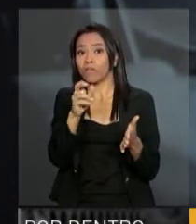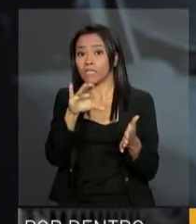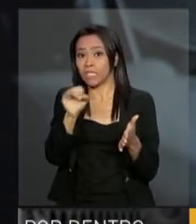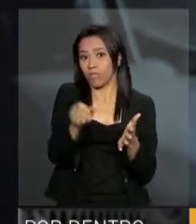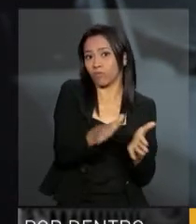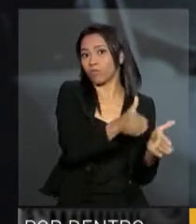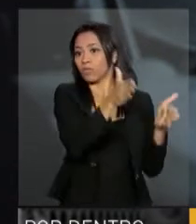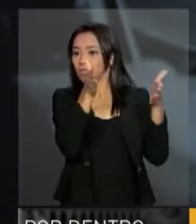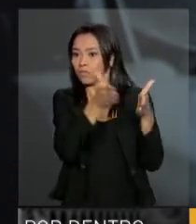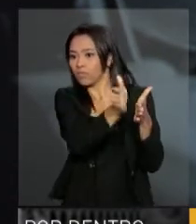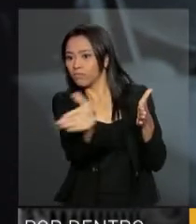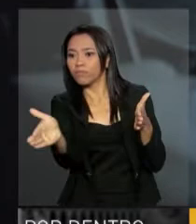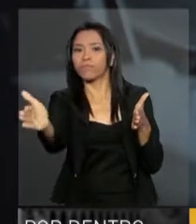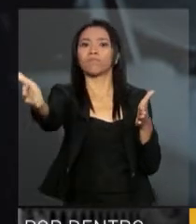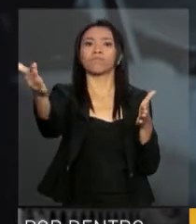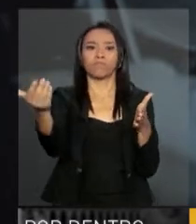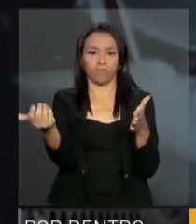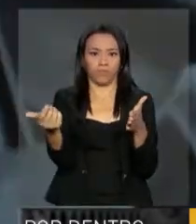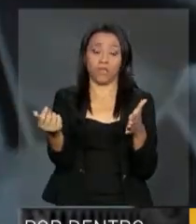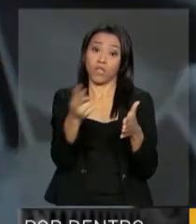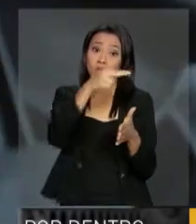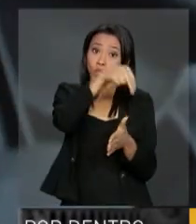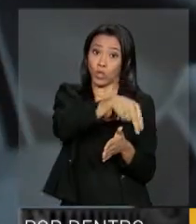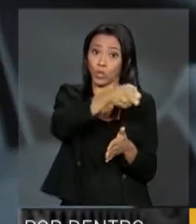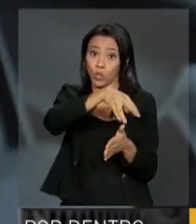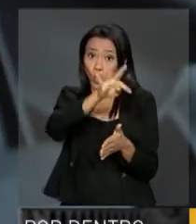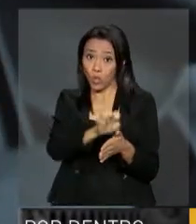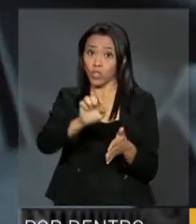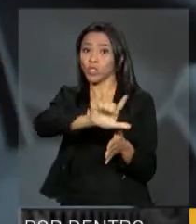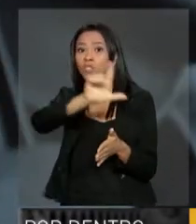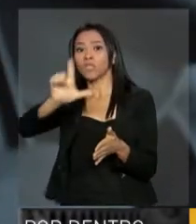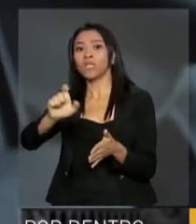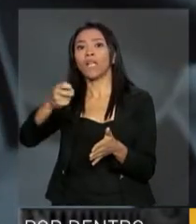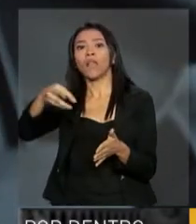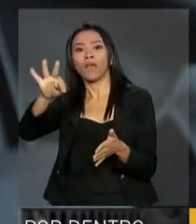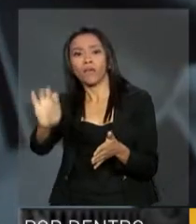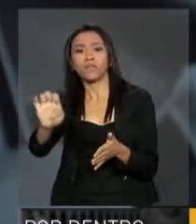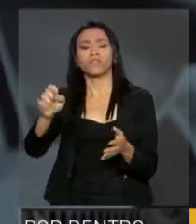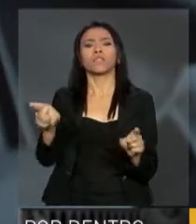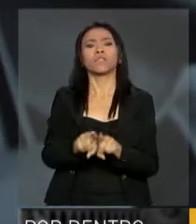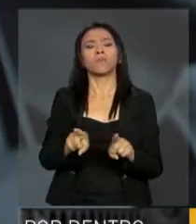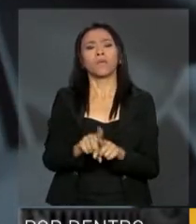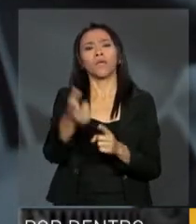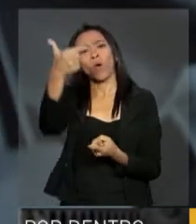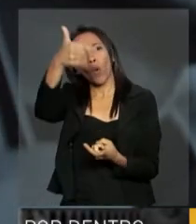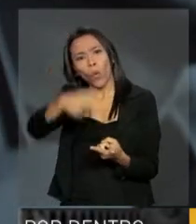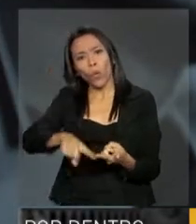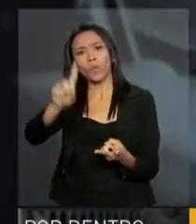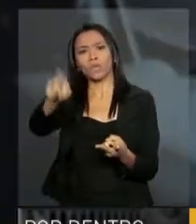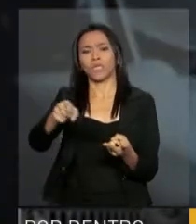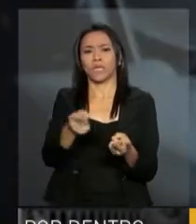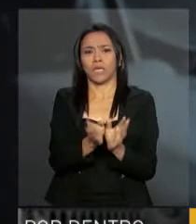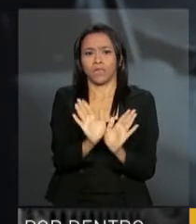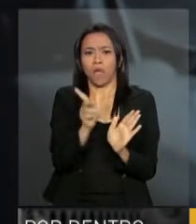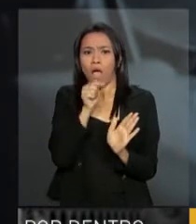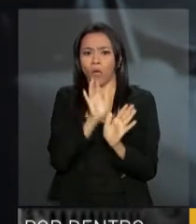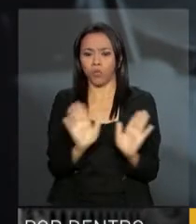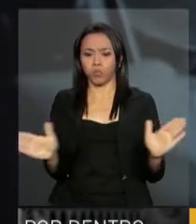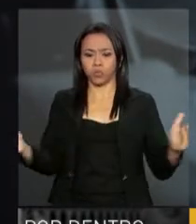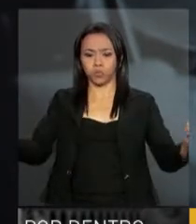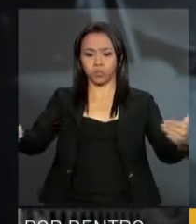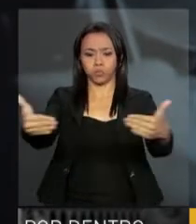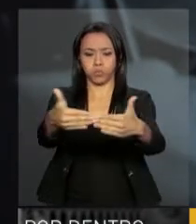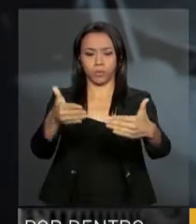eixo leste quanto no eixo norte, como também investindo em recuperações de barragens. Portanto, isto